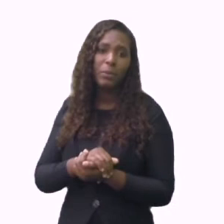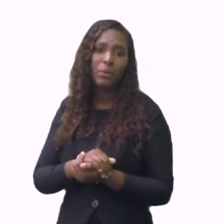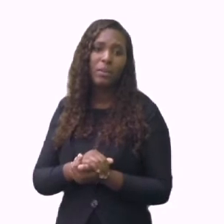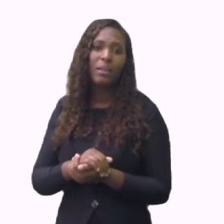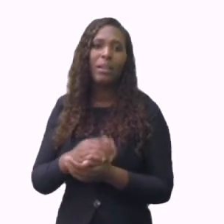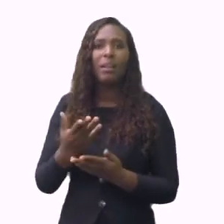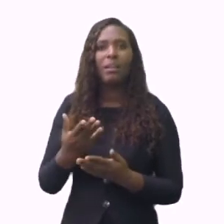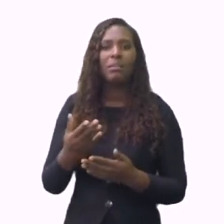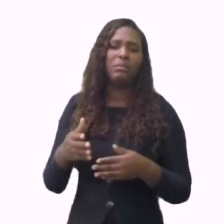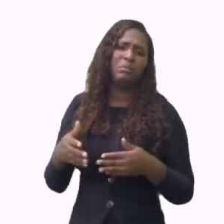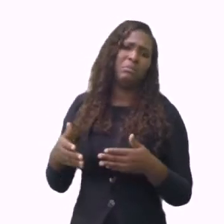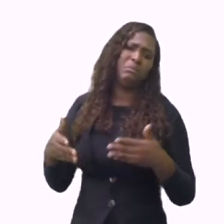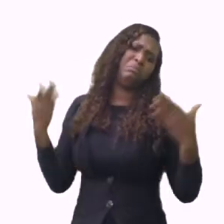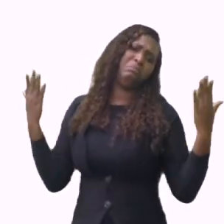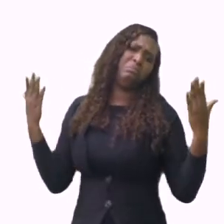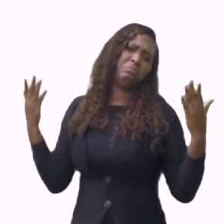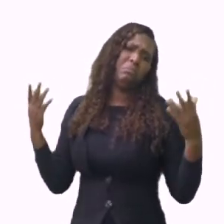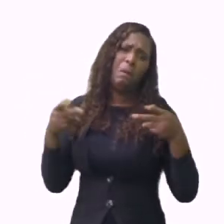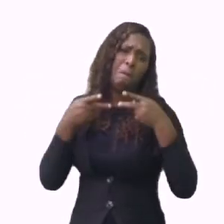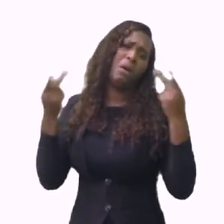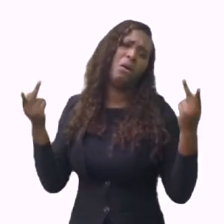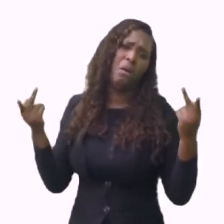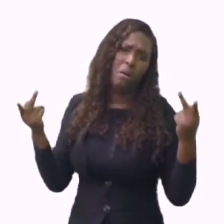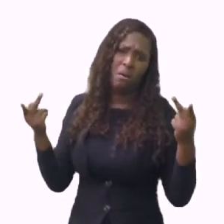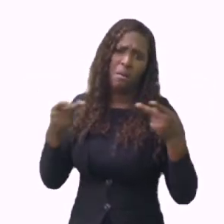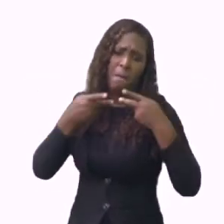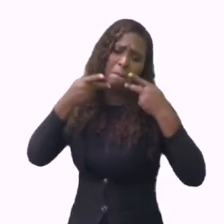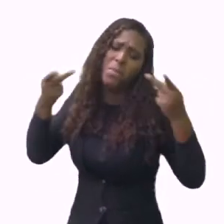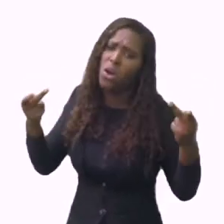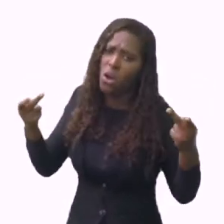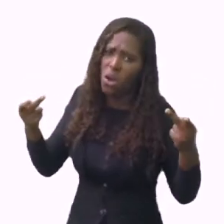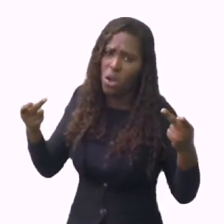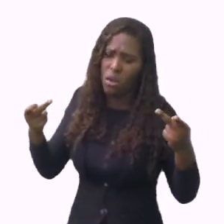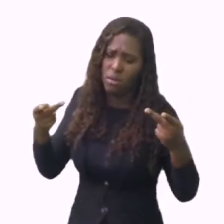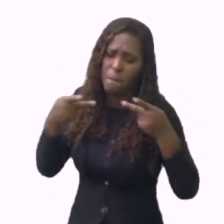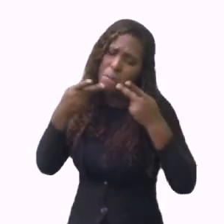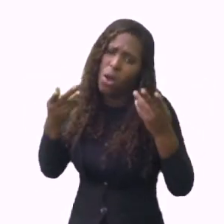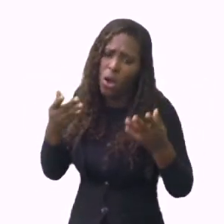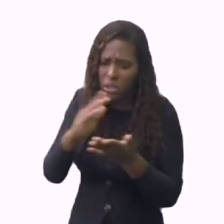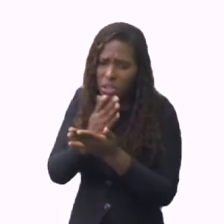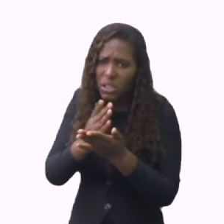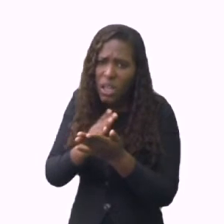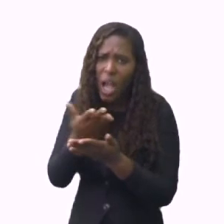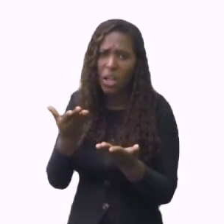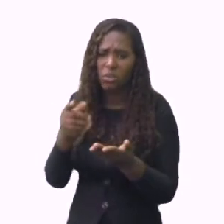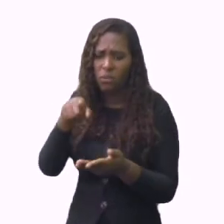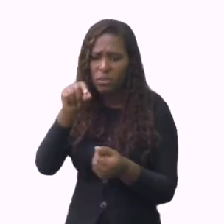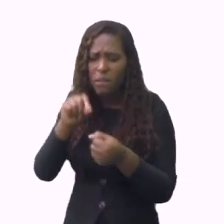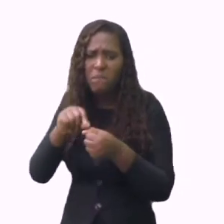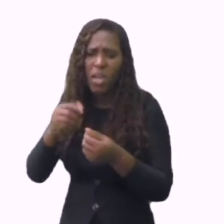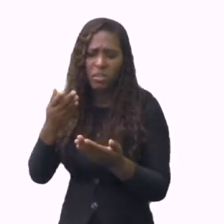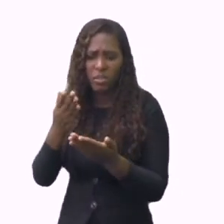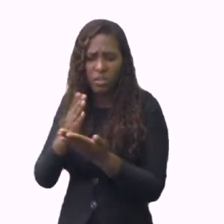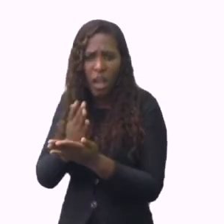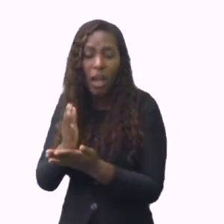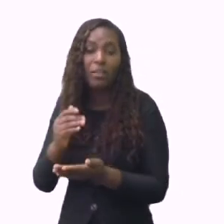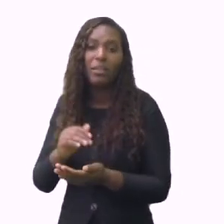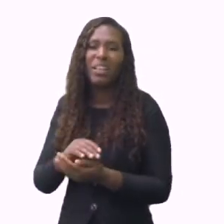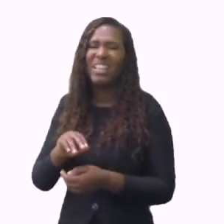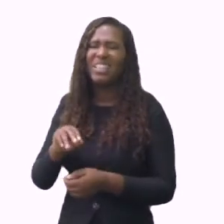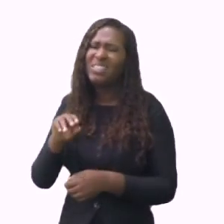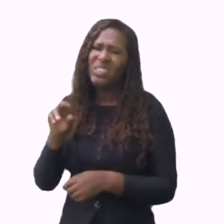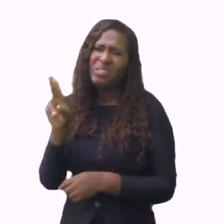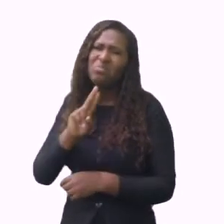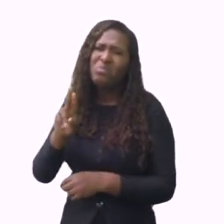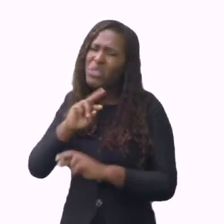usar esse pô, né, eu falei uma gíria, eu preciso colocar entre aspas. Eu preciso ressaltar